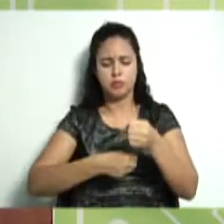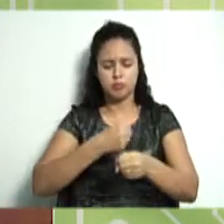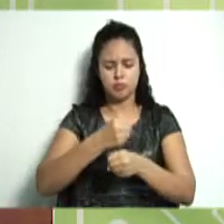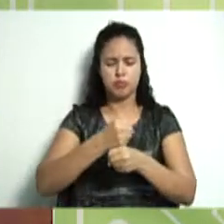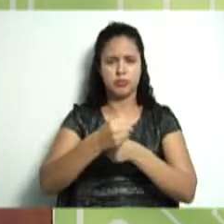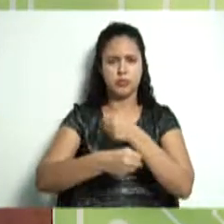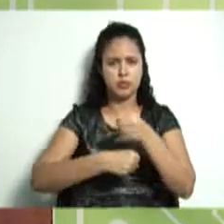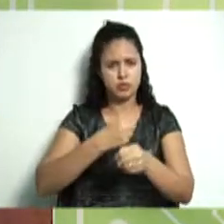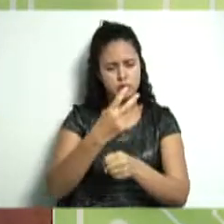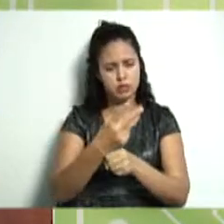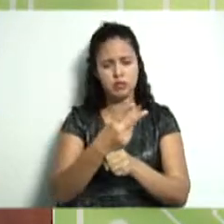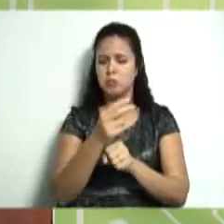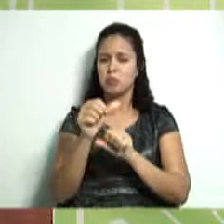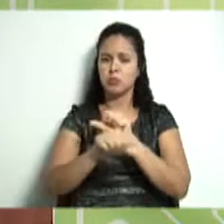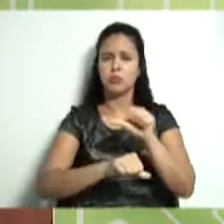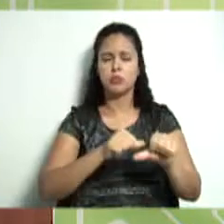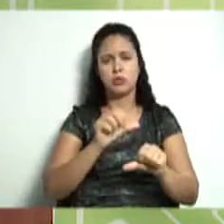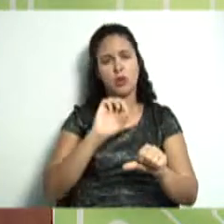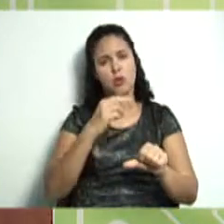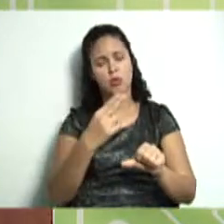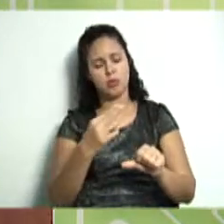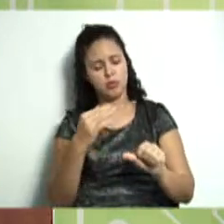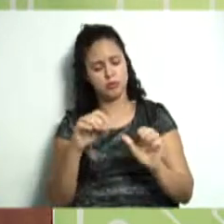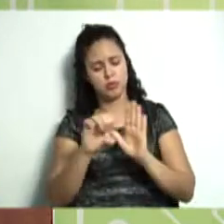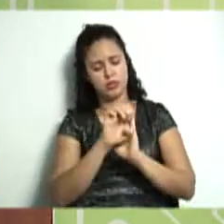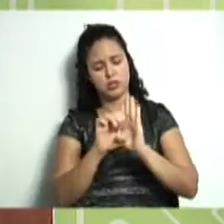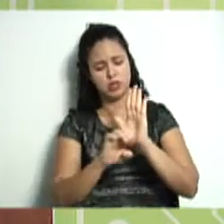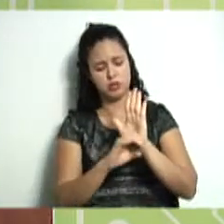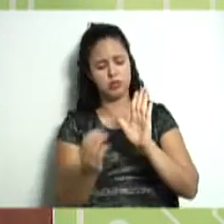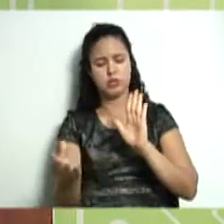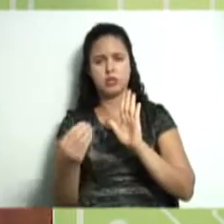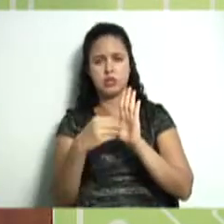de acordo com o estatuto,